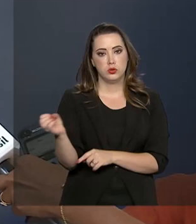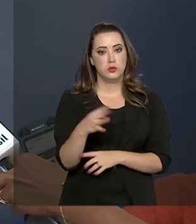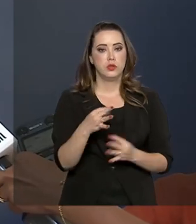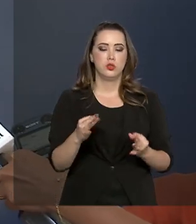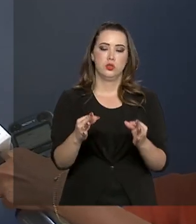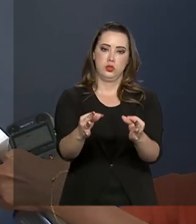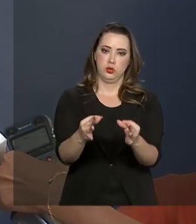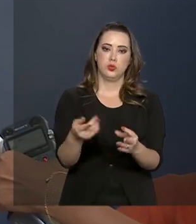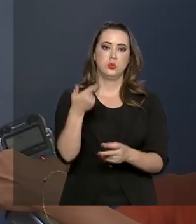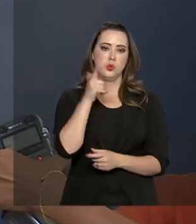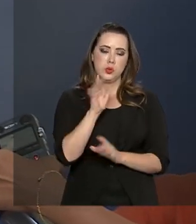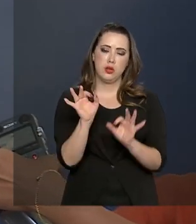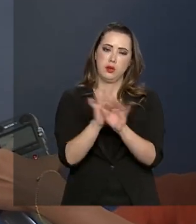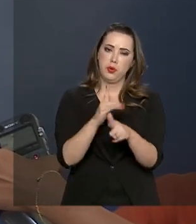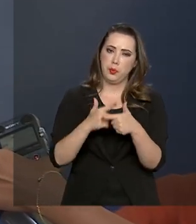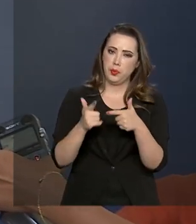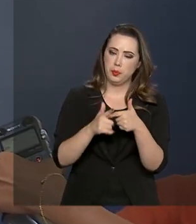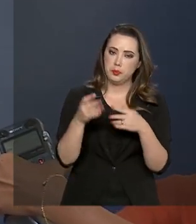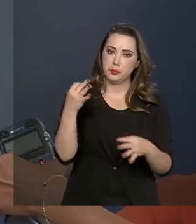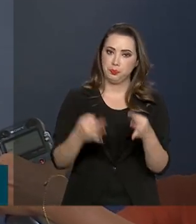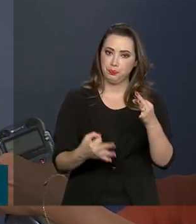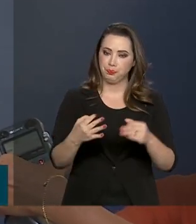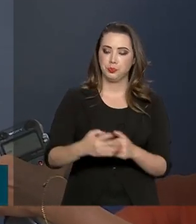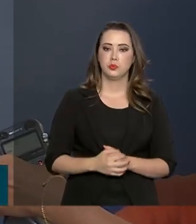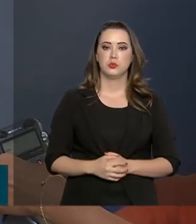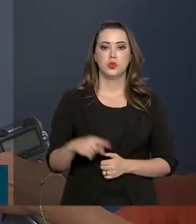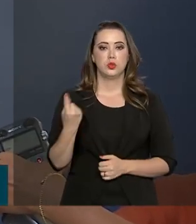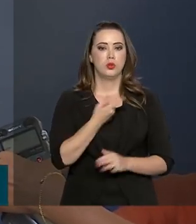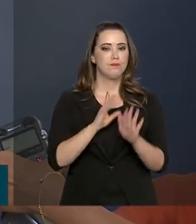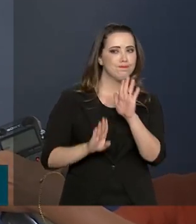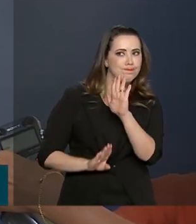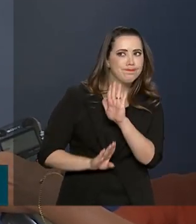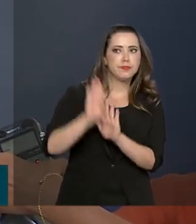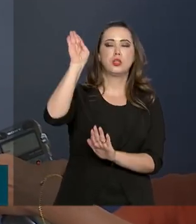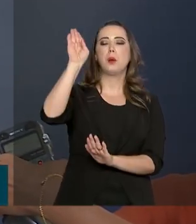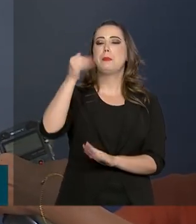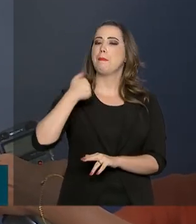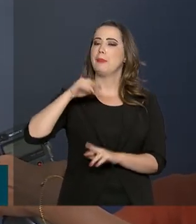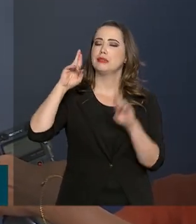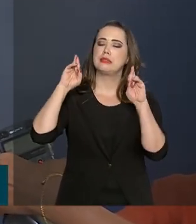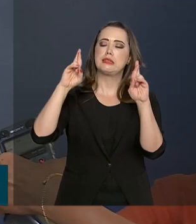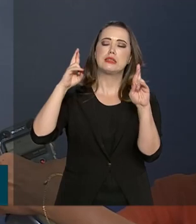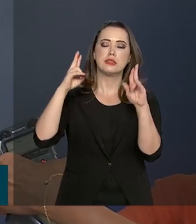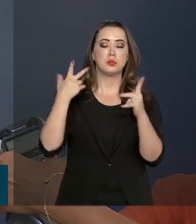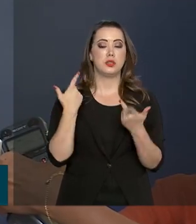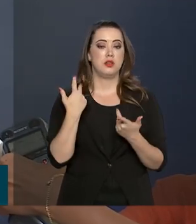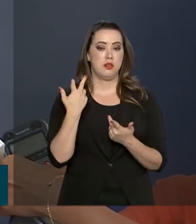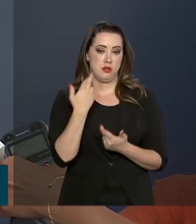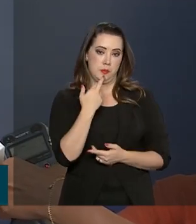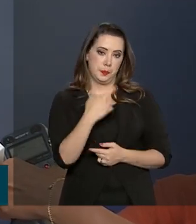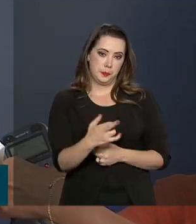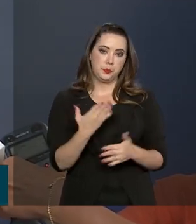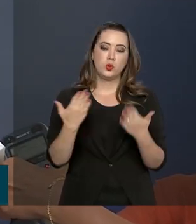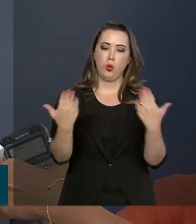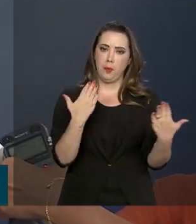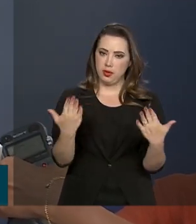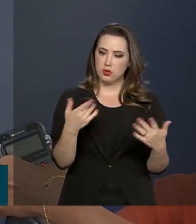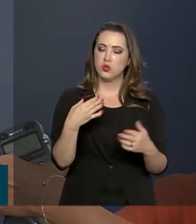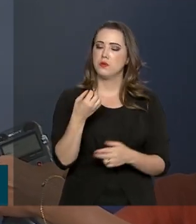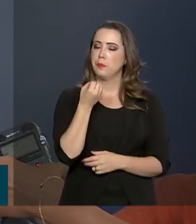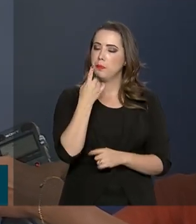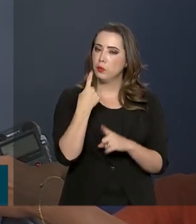entraves jurídicos nós superamos as nossas expectativas em termos de resultado então é um balanço positivo